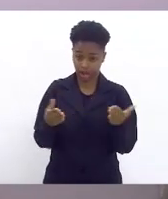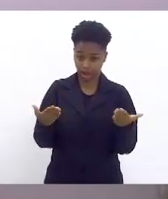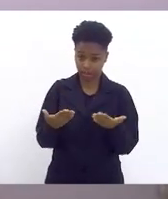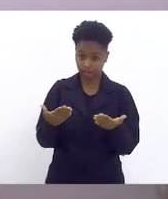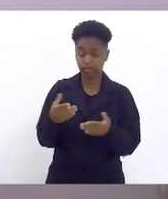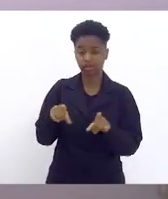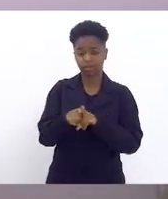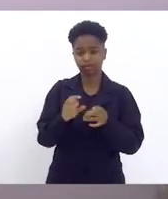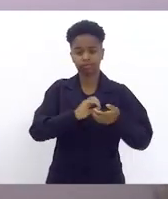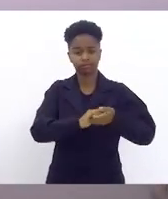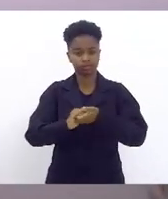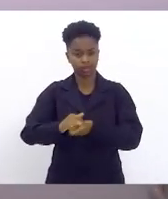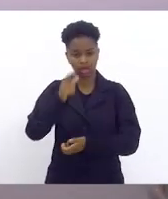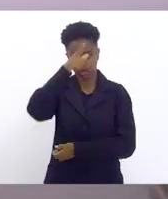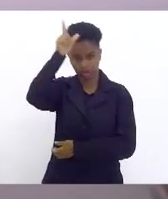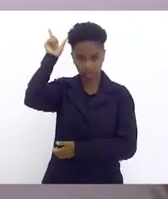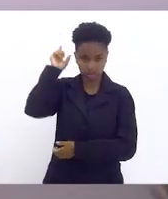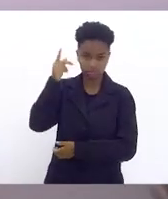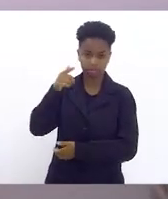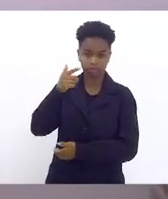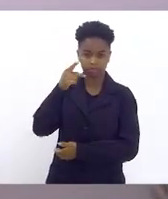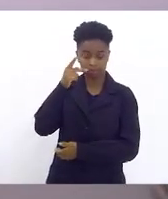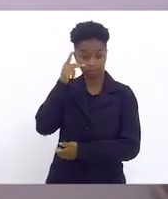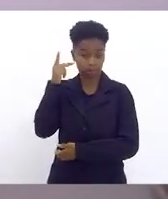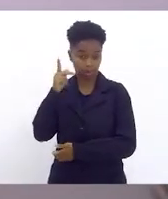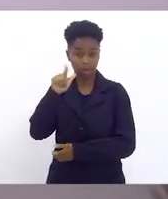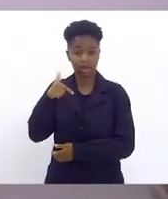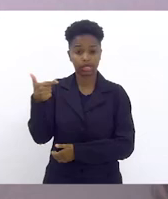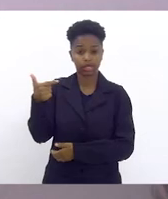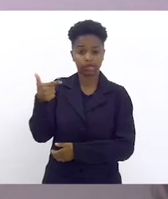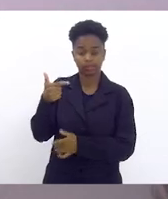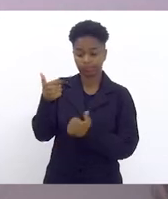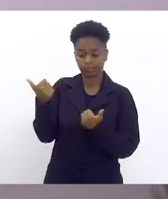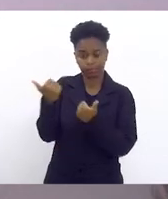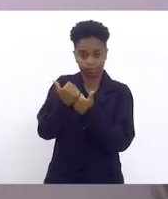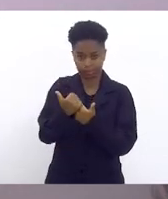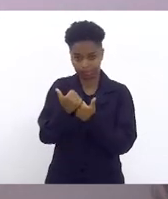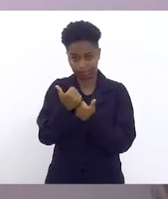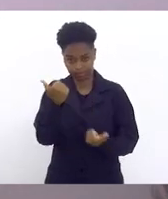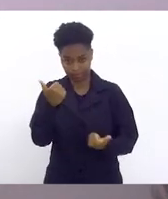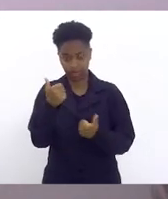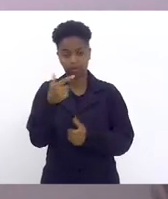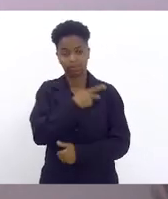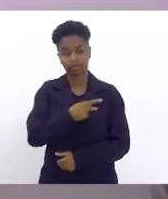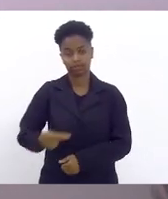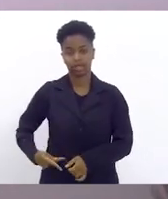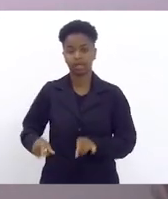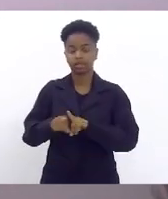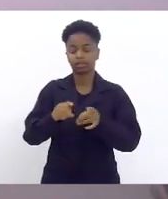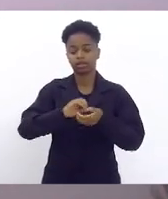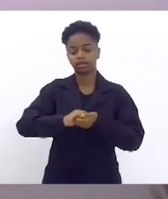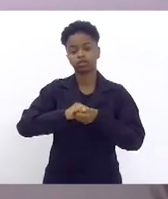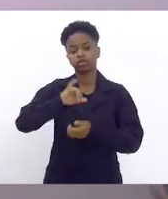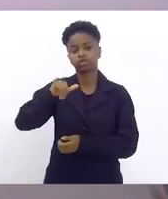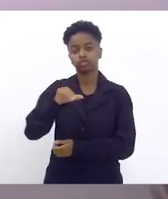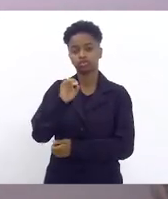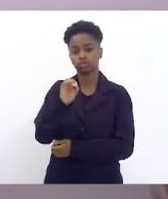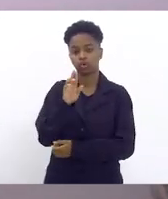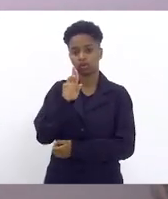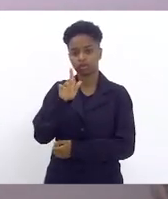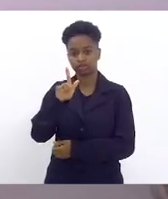Paulo nosso vice-presidente da comissão de servidores saudar o deputado Jorge Felipe Neto